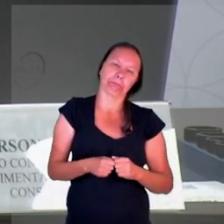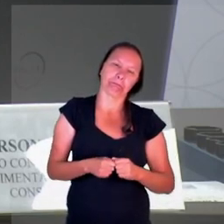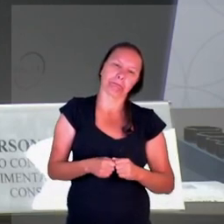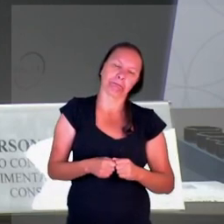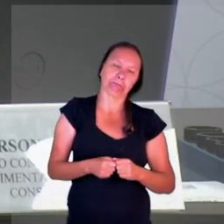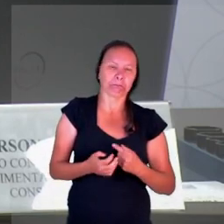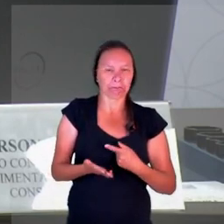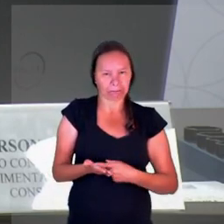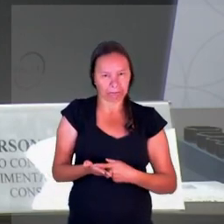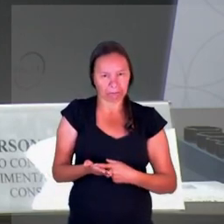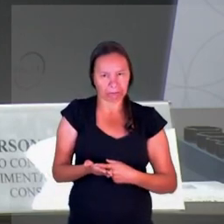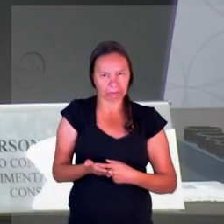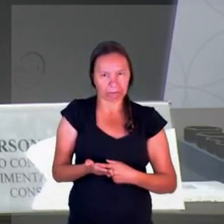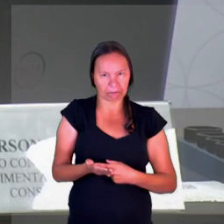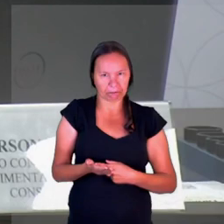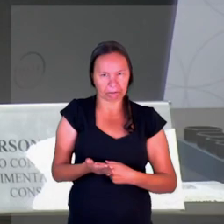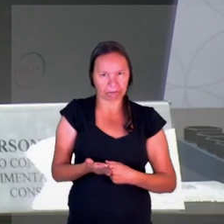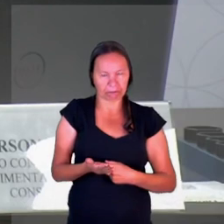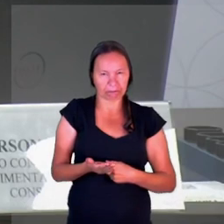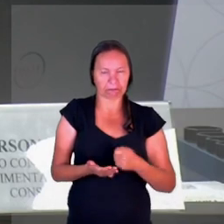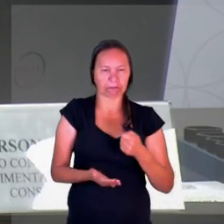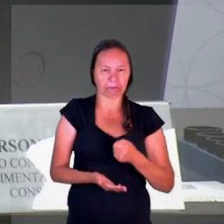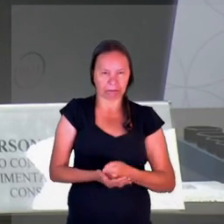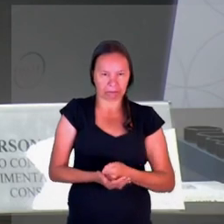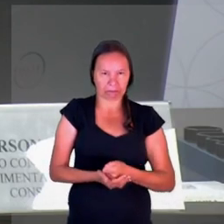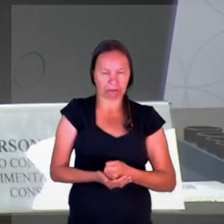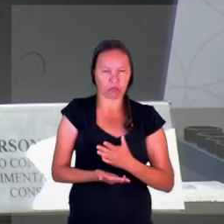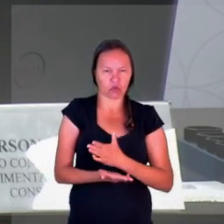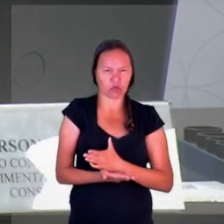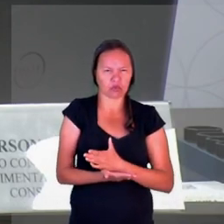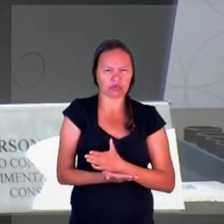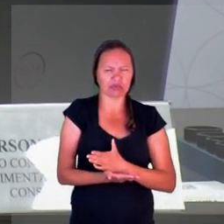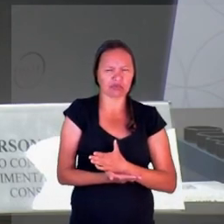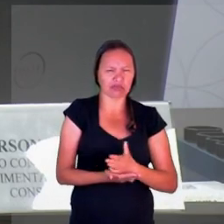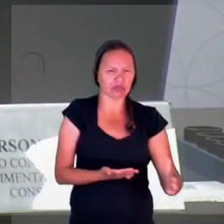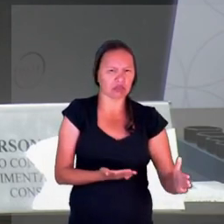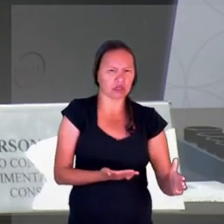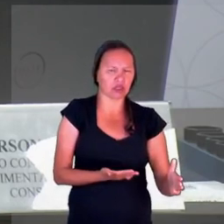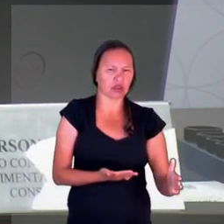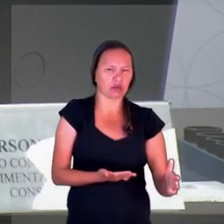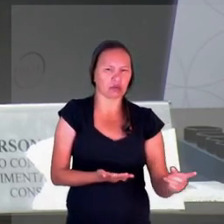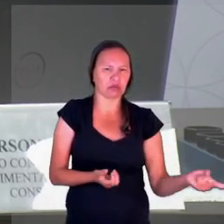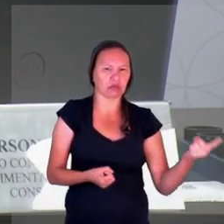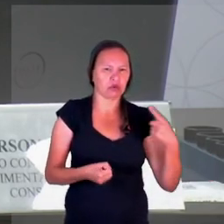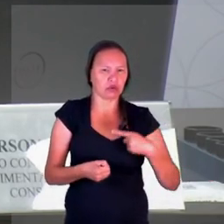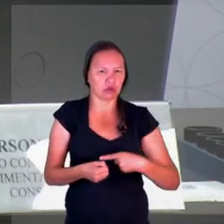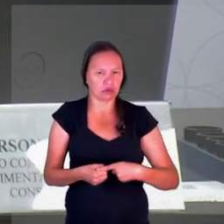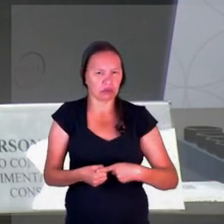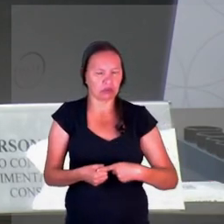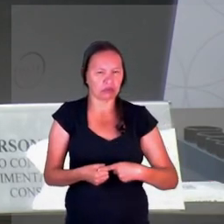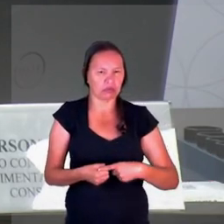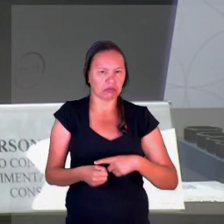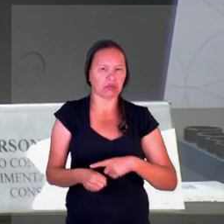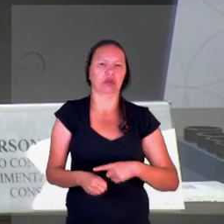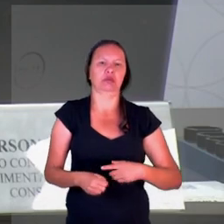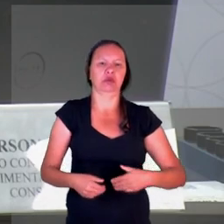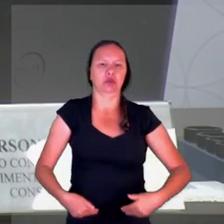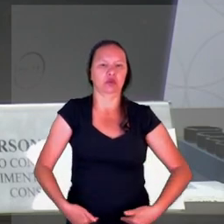Marco onde se confirmou inclusive no mesmo período o retorno do Brasil ao mapa da fome e consequentemente